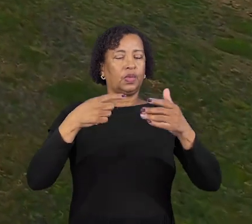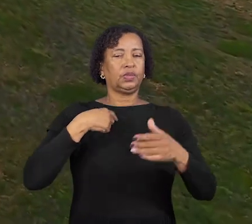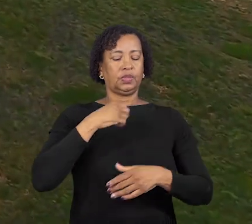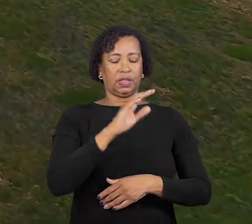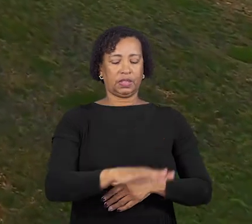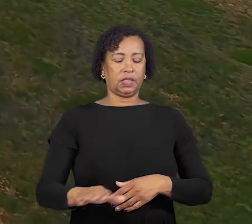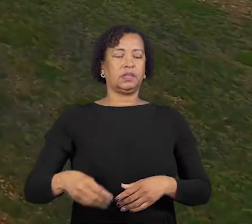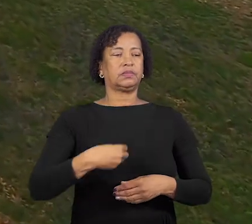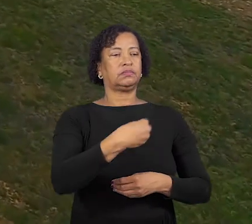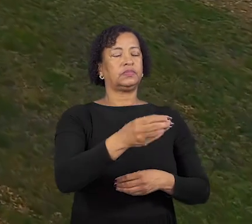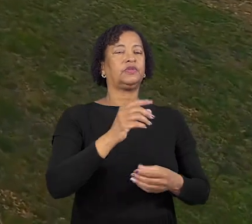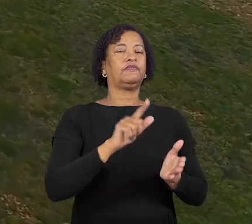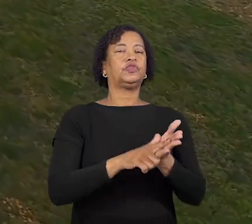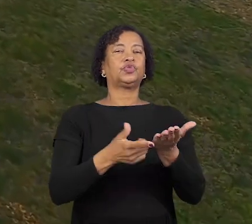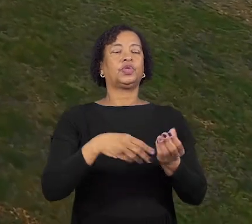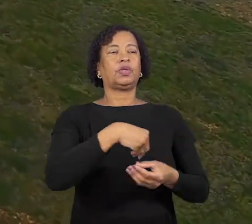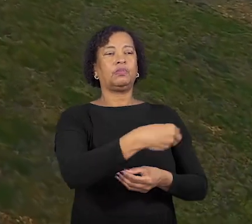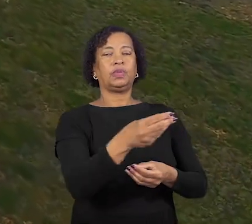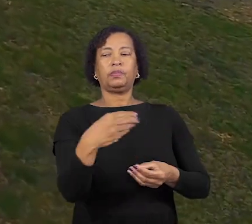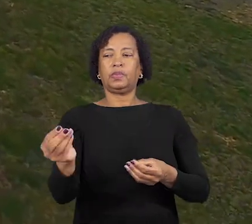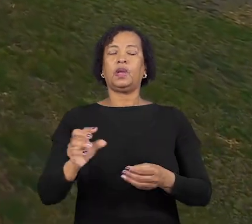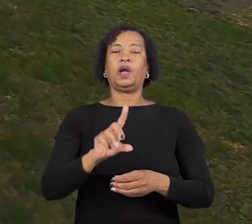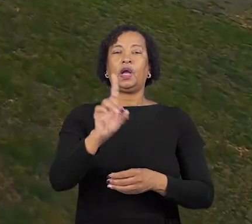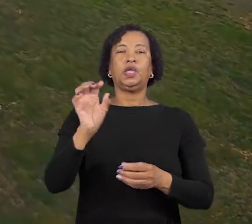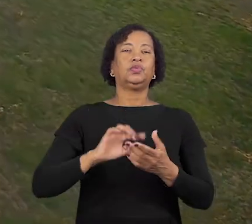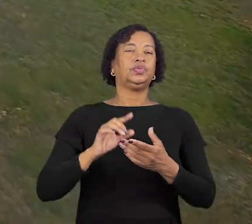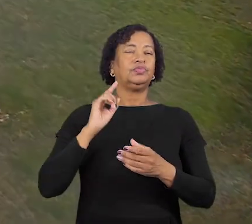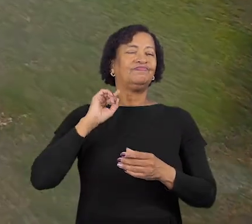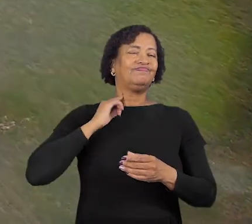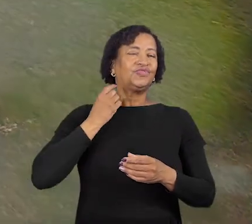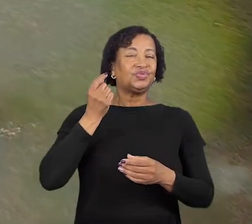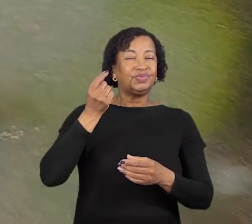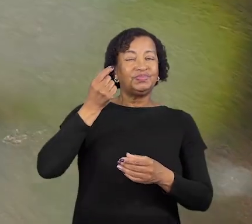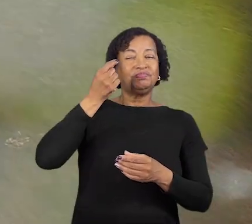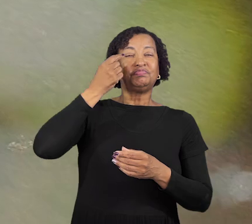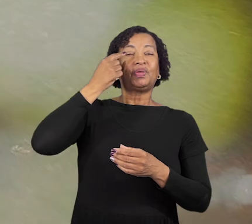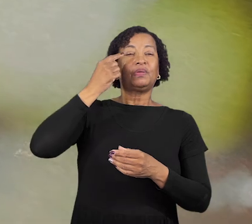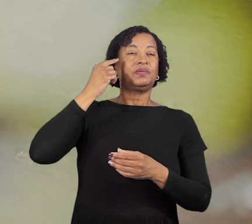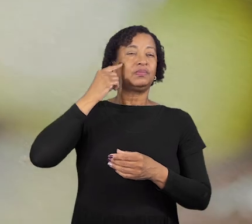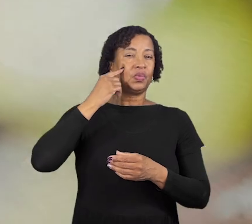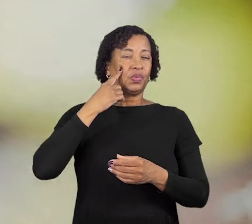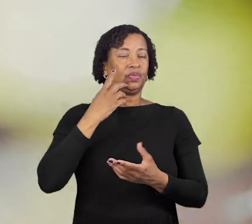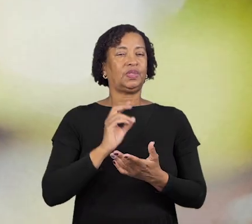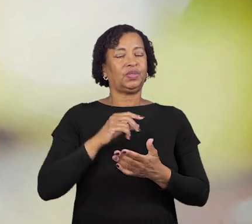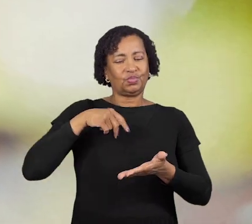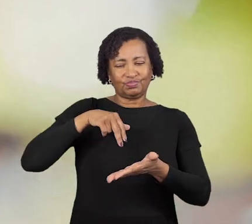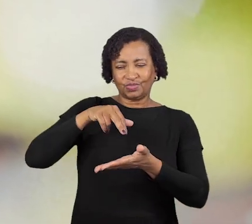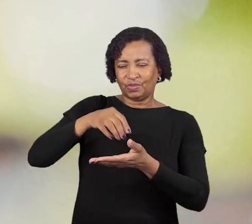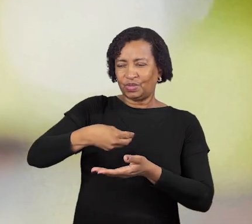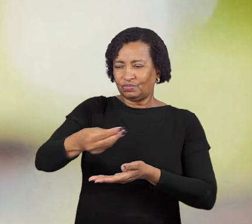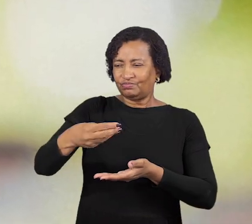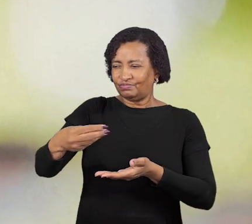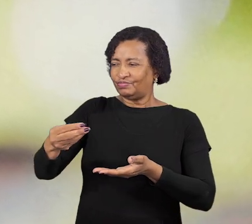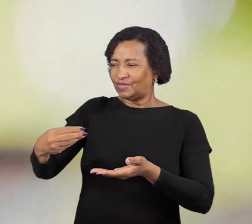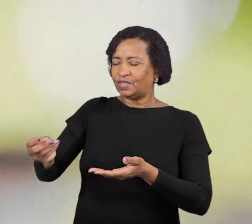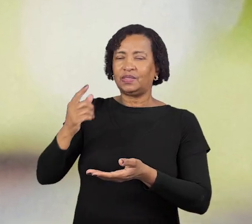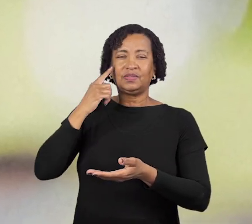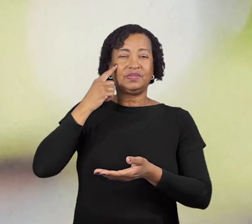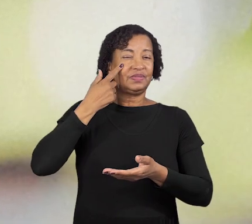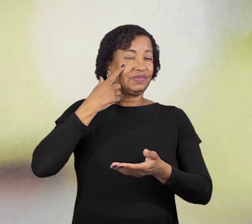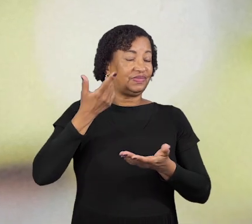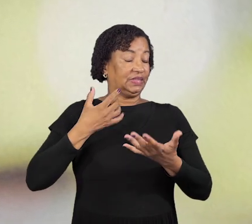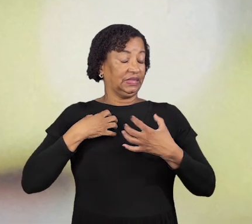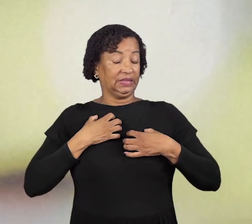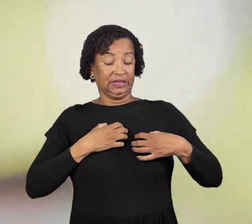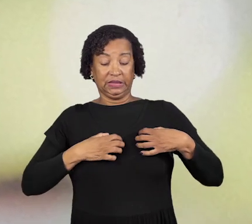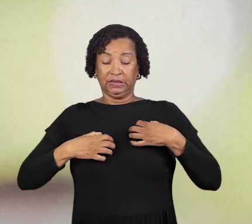criança, entregava jornais pela vizinhança e um dia caiu um cisco num dos meus olhos. Durante todo o tempo que caminhei entregando jornais, aquele